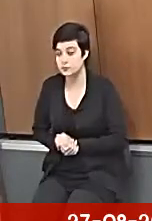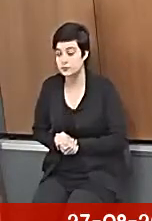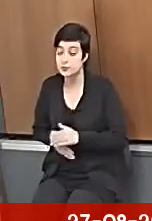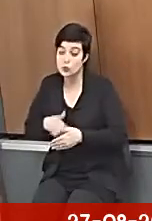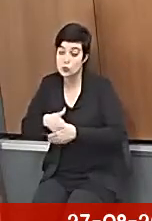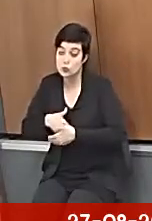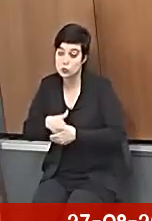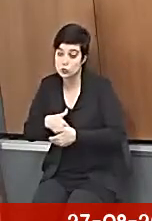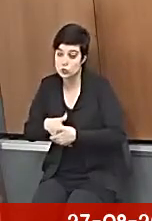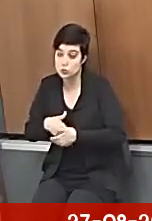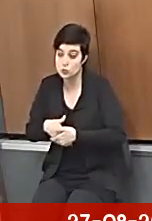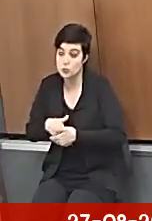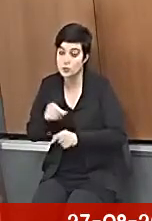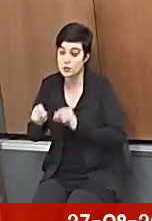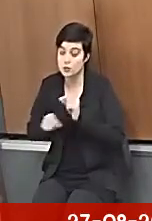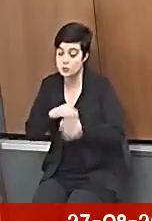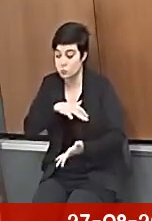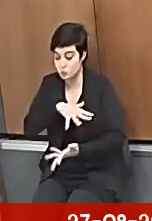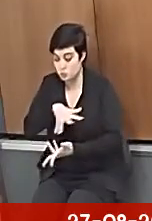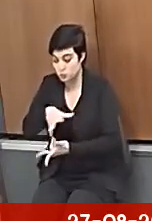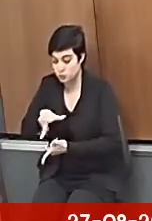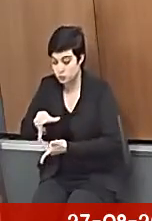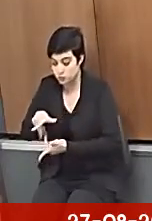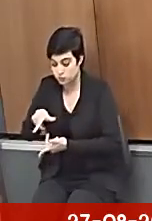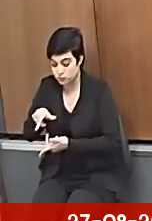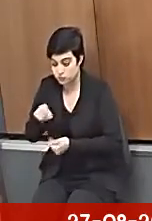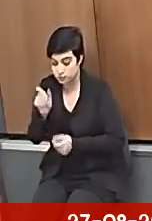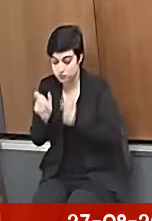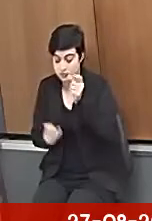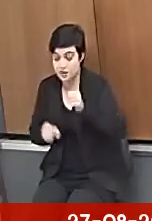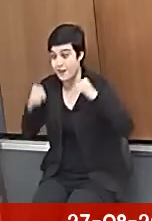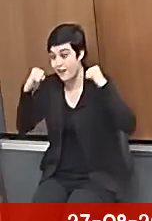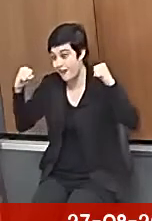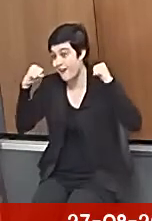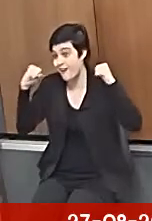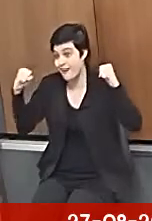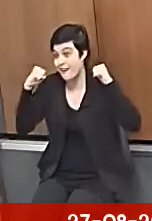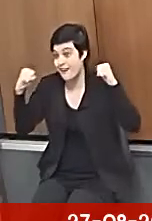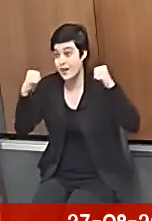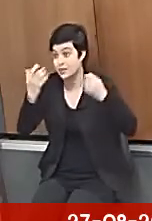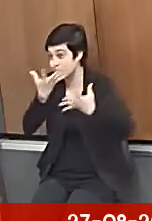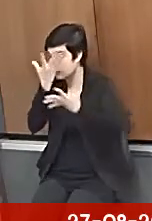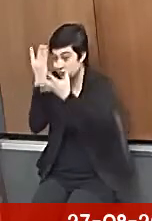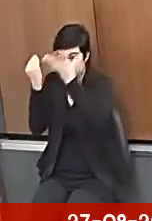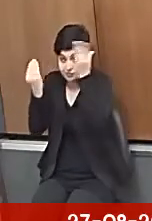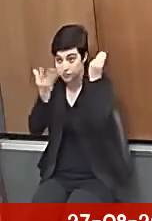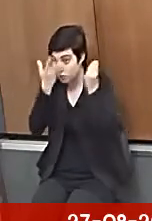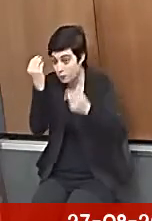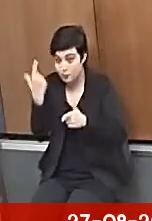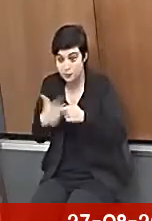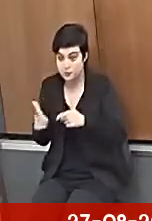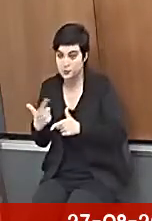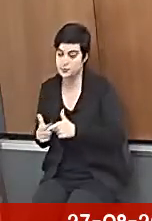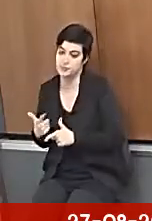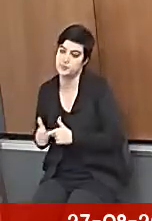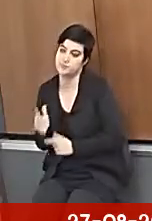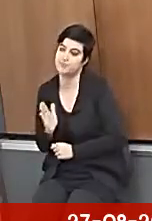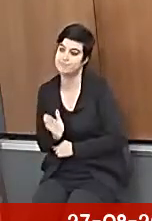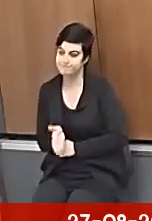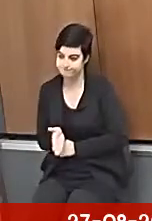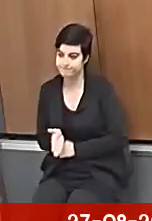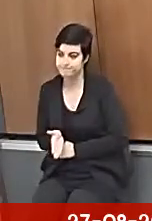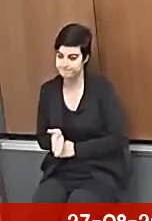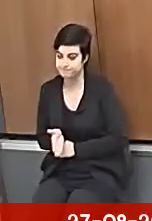o futebol é um esporte no mundo que as pessoas por alguns segundos na comemoração do gol ela esquece todos os problemas que ela tem e ao